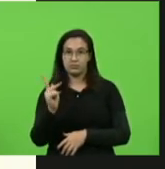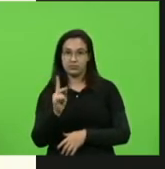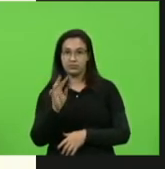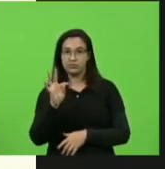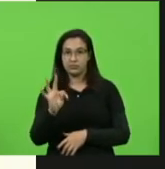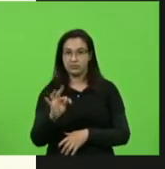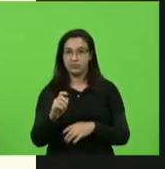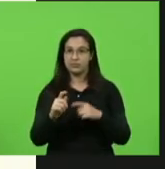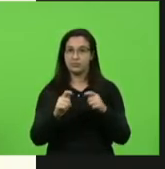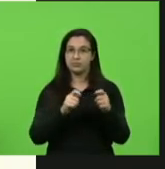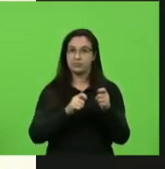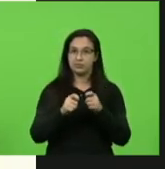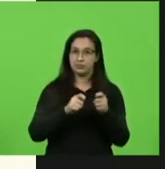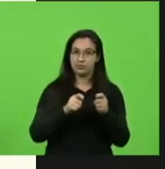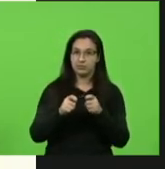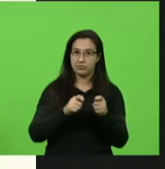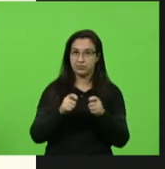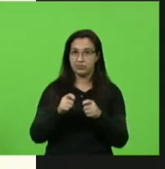administra a TPA de bombinhas,